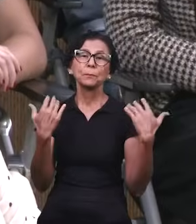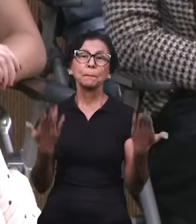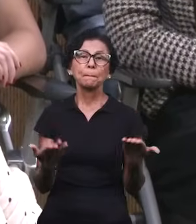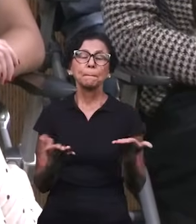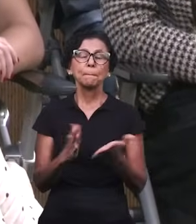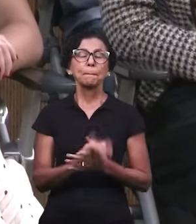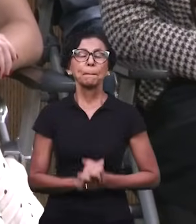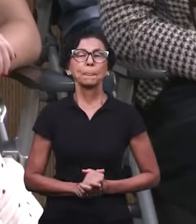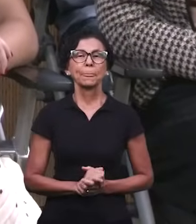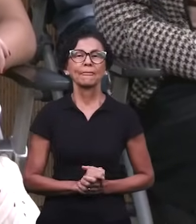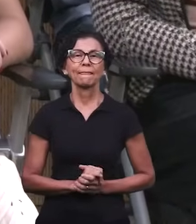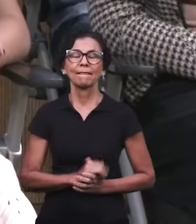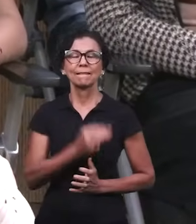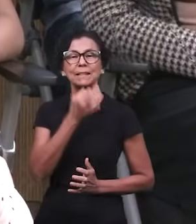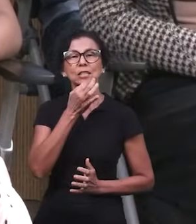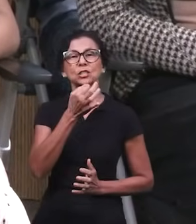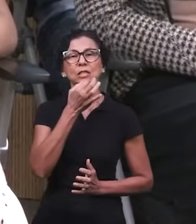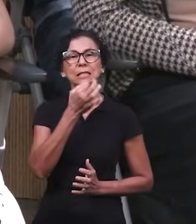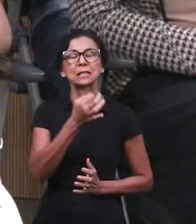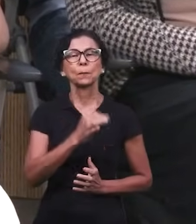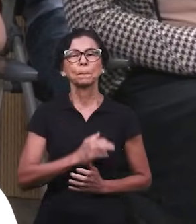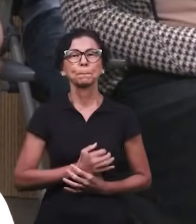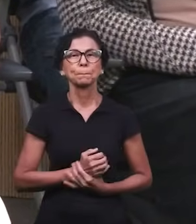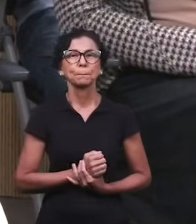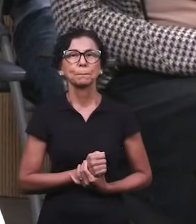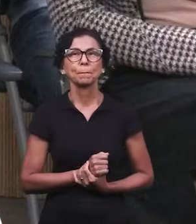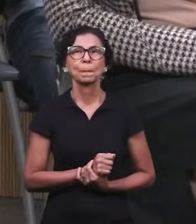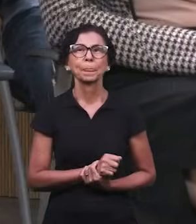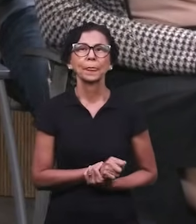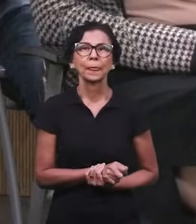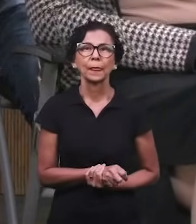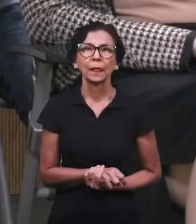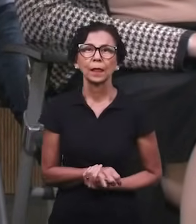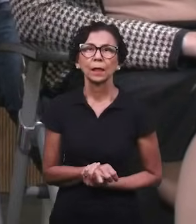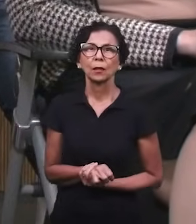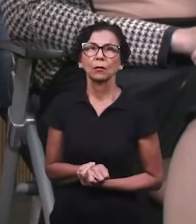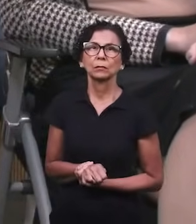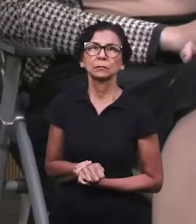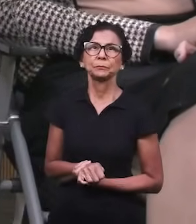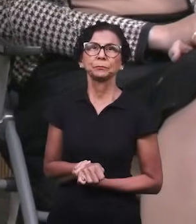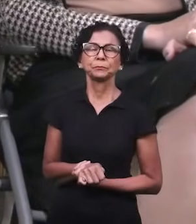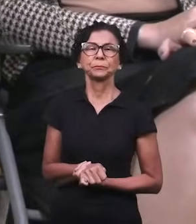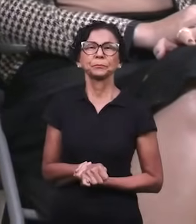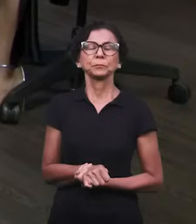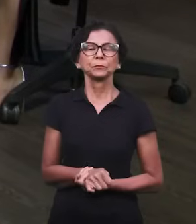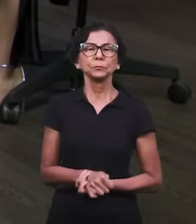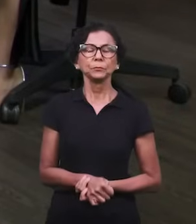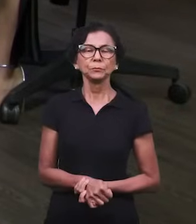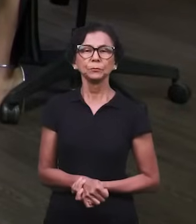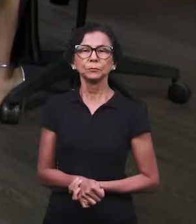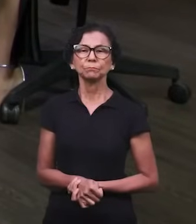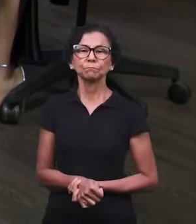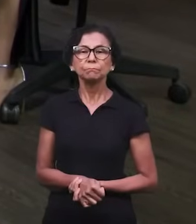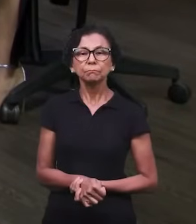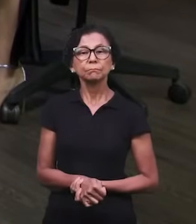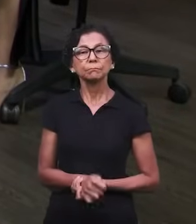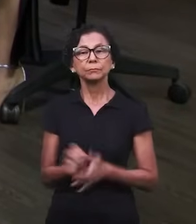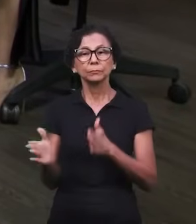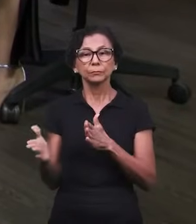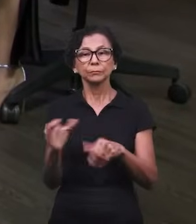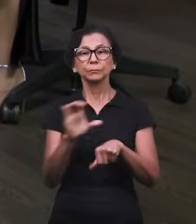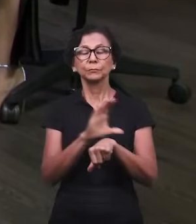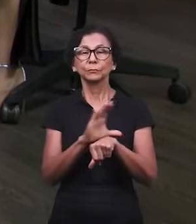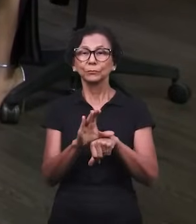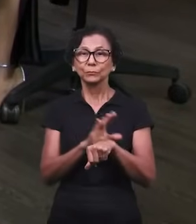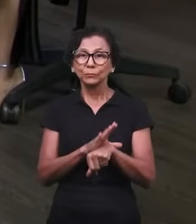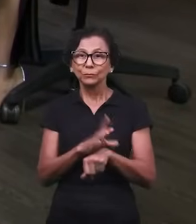sugestão para o jovem nessa fase da vida, quando ele, no contexto do curso, ele enfrenta